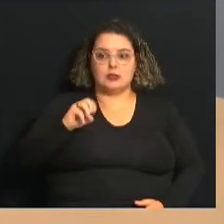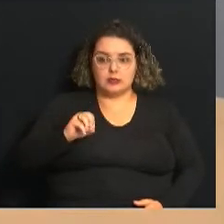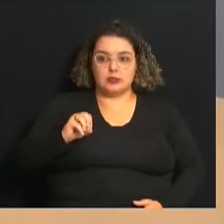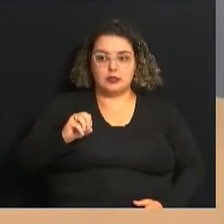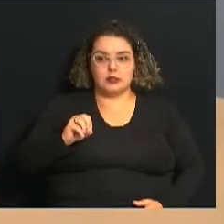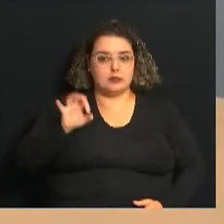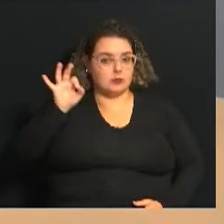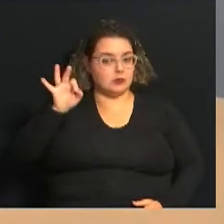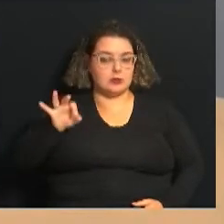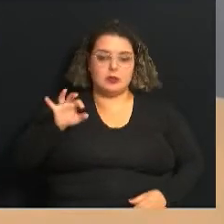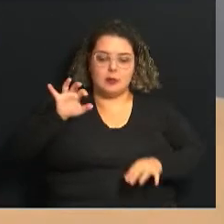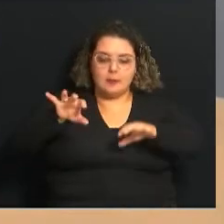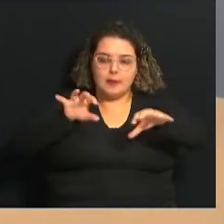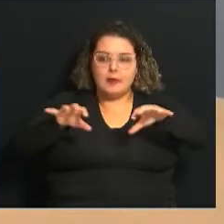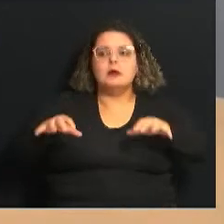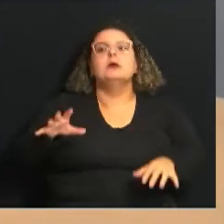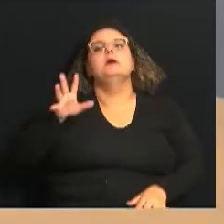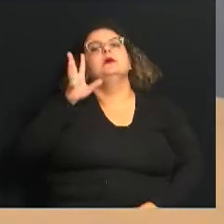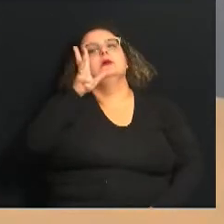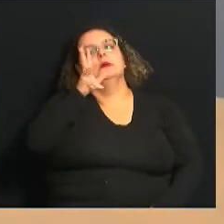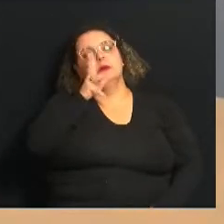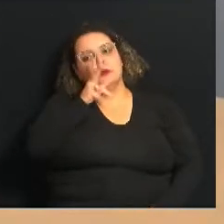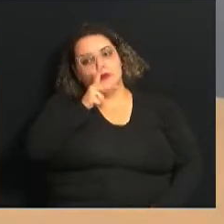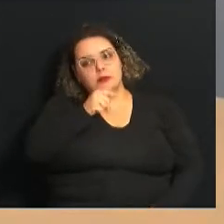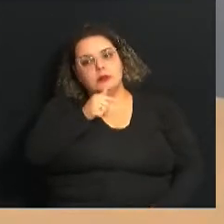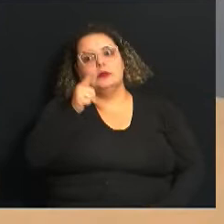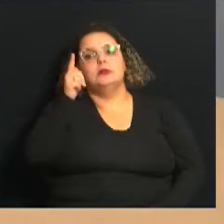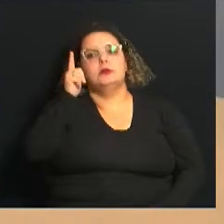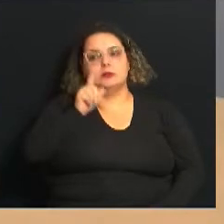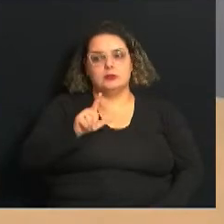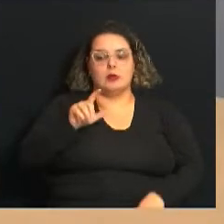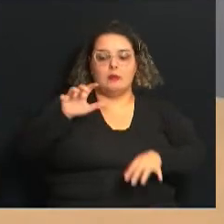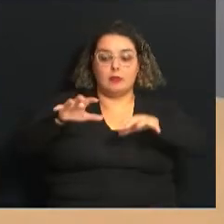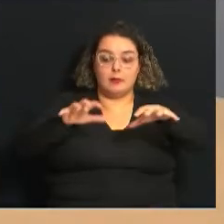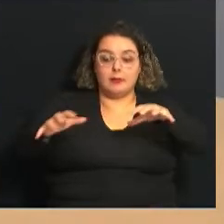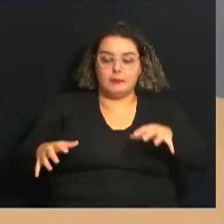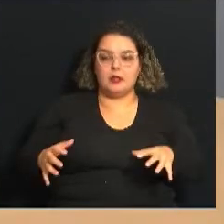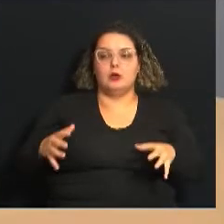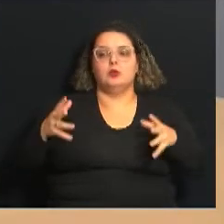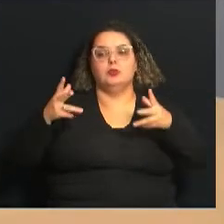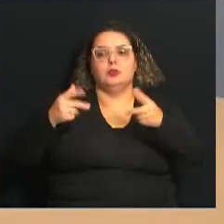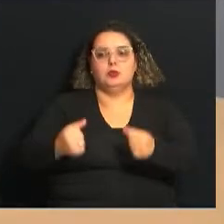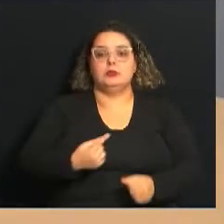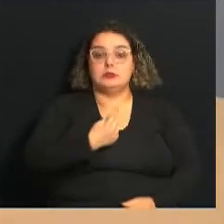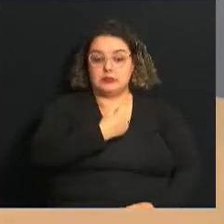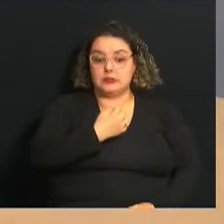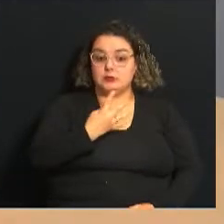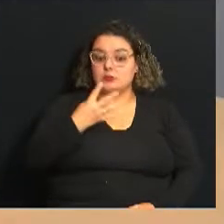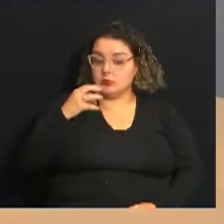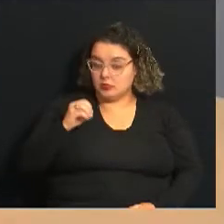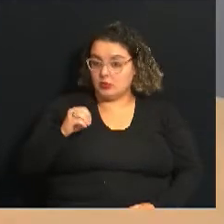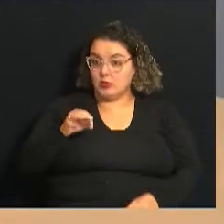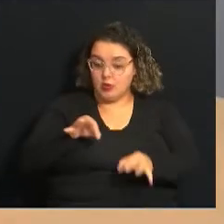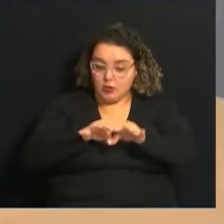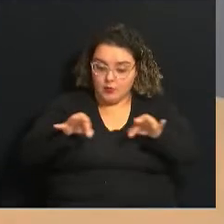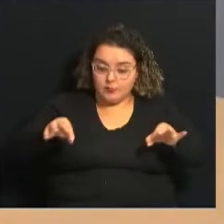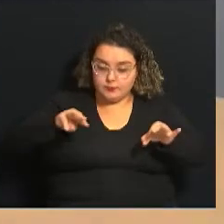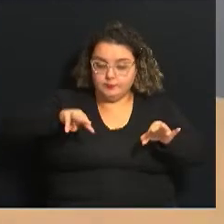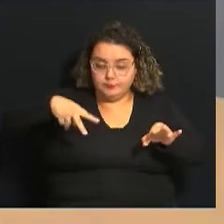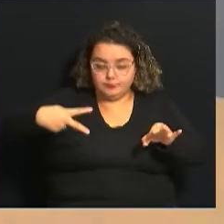Então, vamos demorar ainda muitos anos para conseguir mapear todos os que têm até 140 metros de